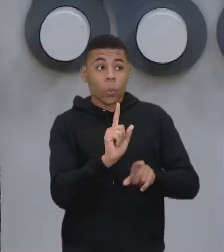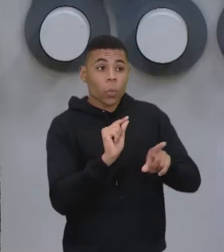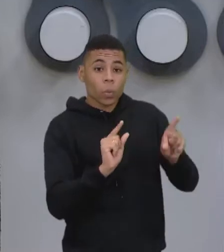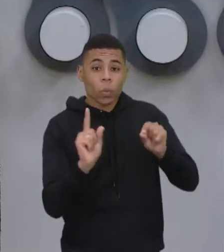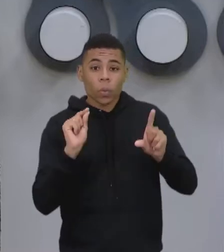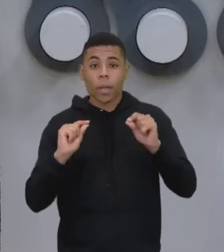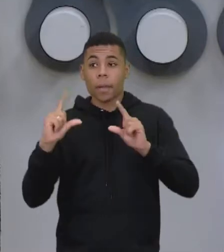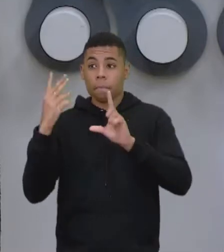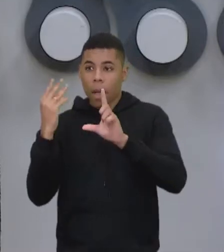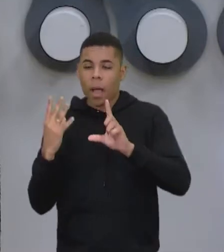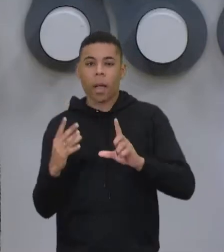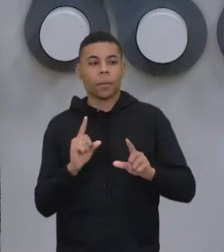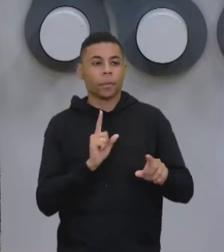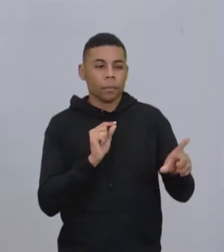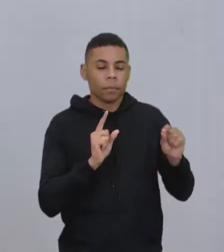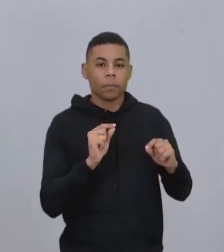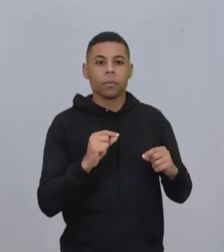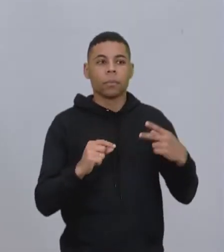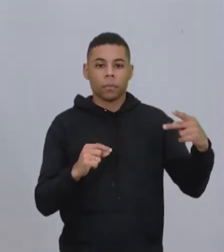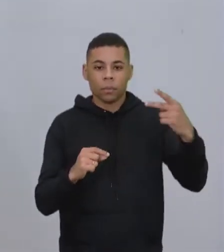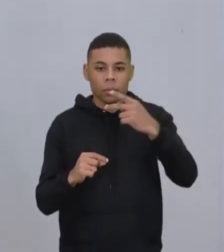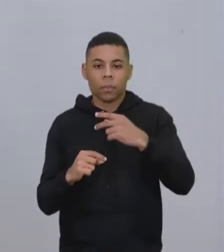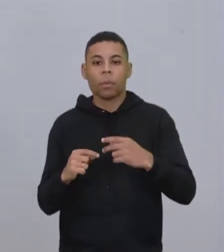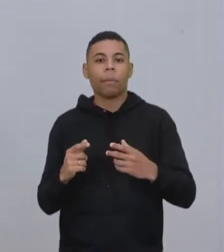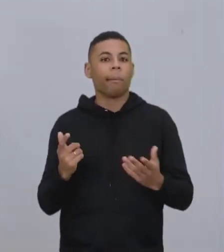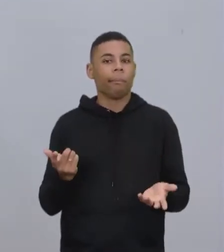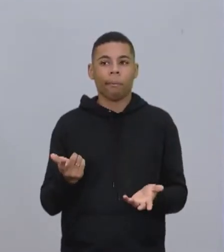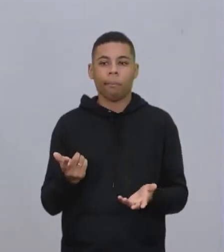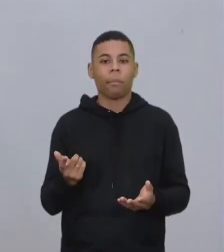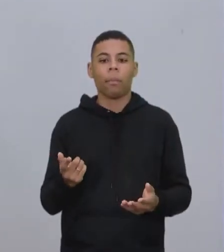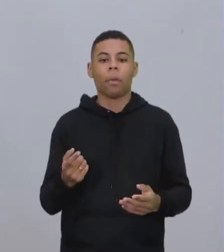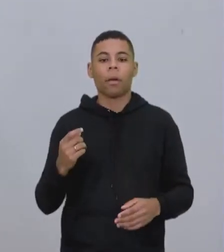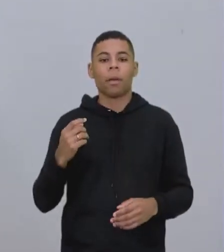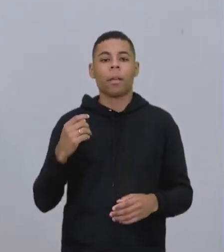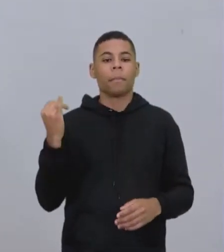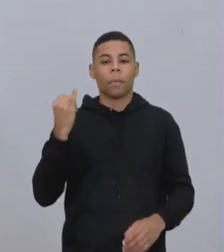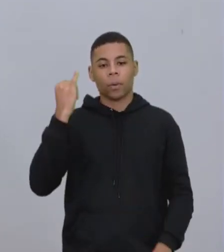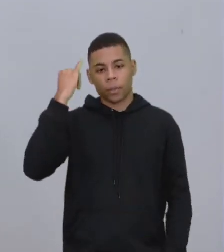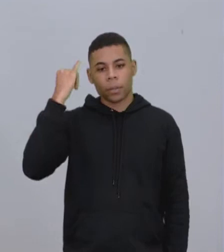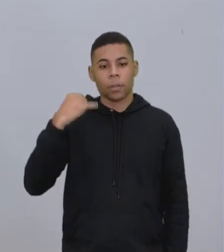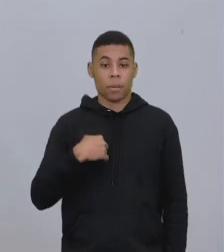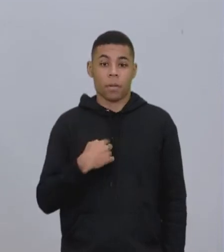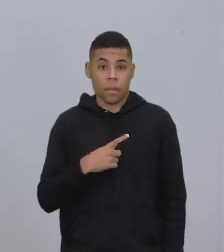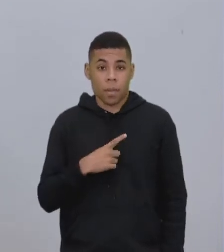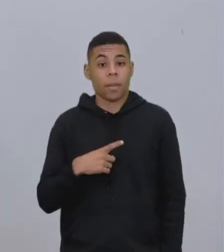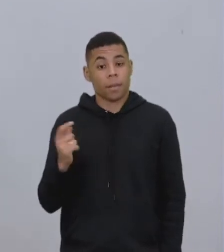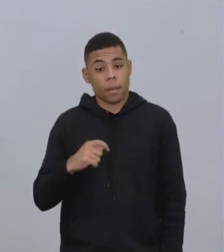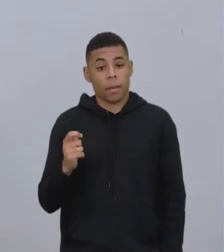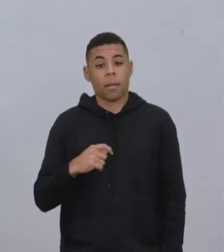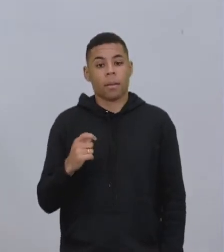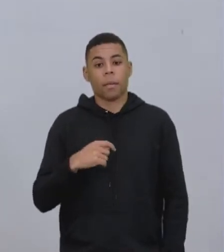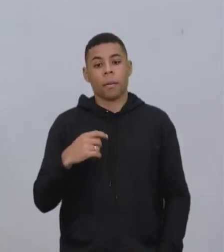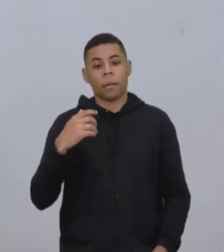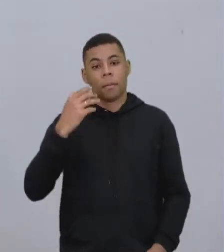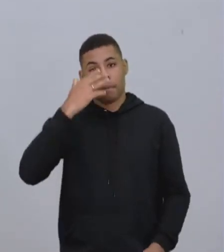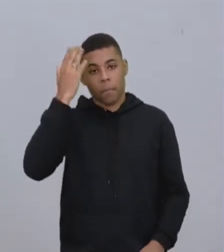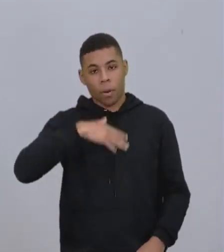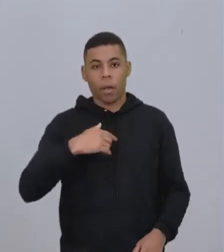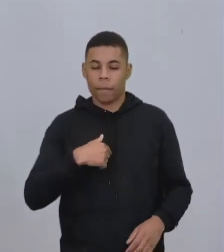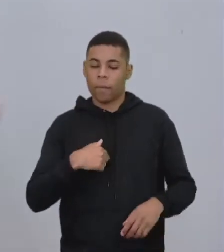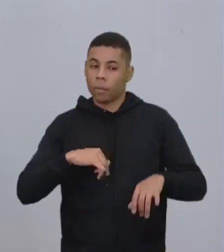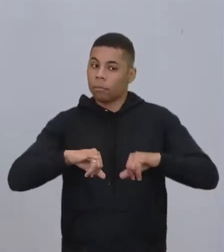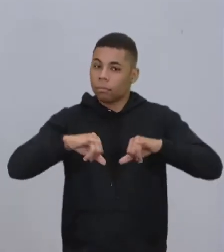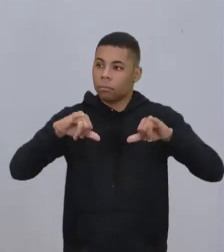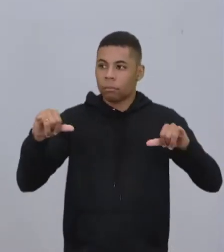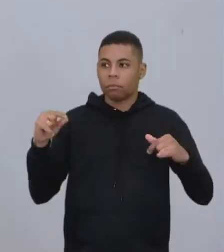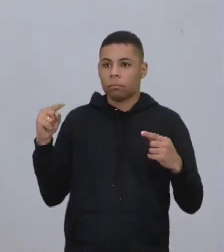ao escolher os meus signos, os arquétipos, as imagens que eu tenho que irão representar a minha marca dentro